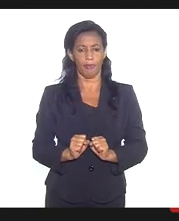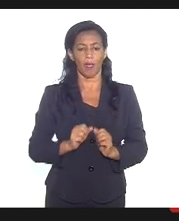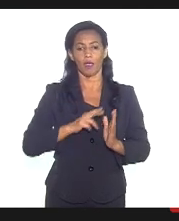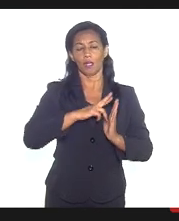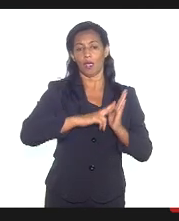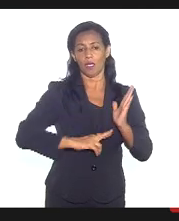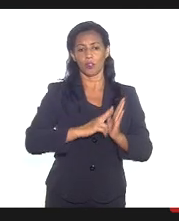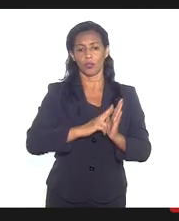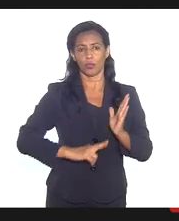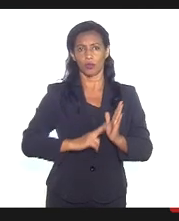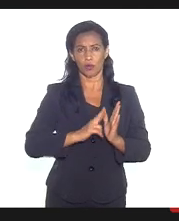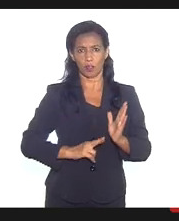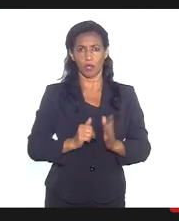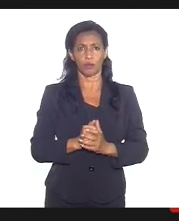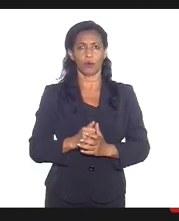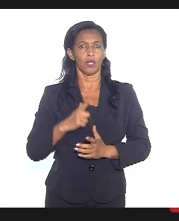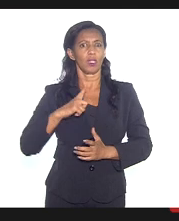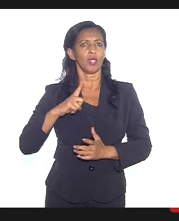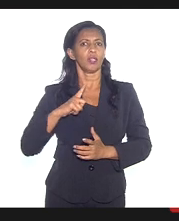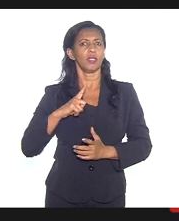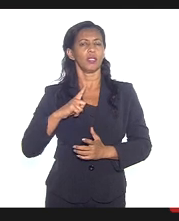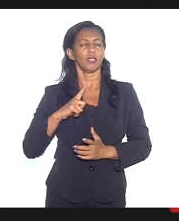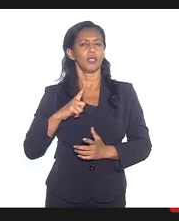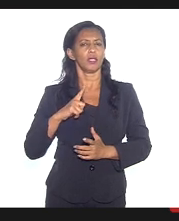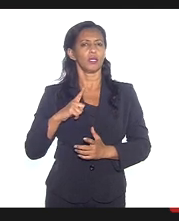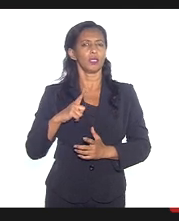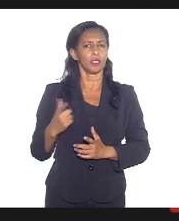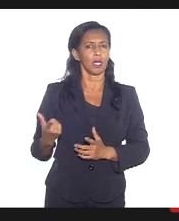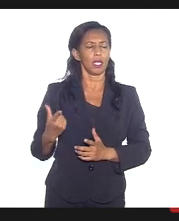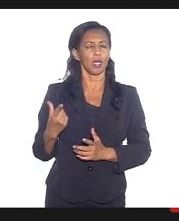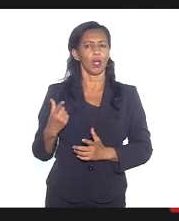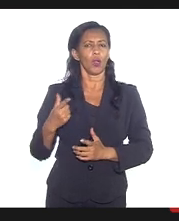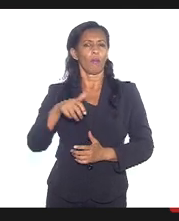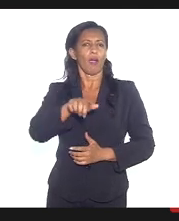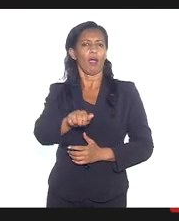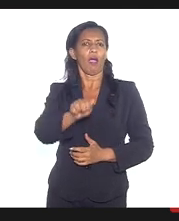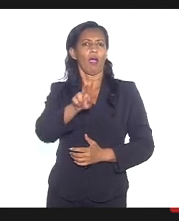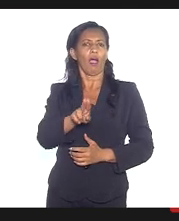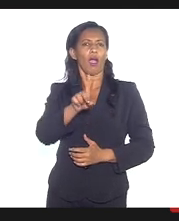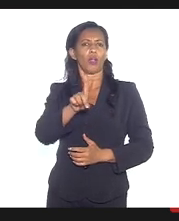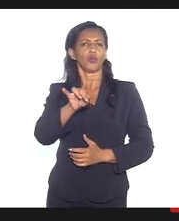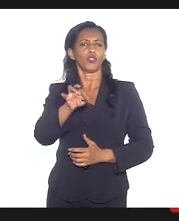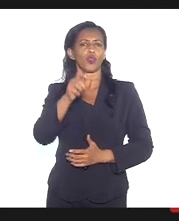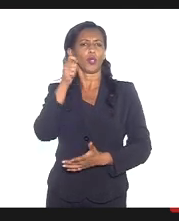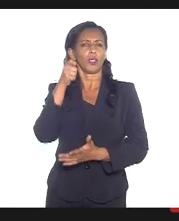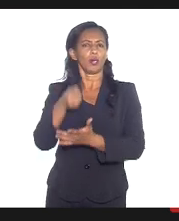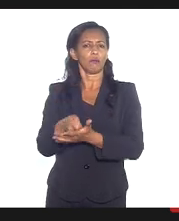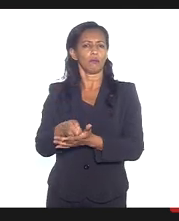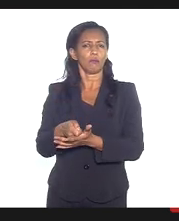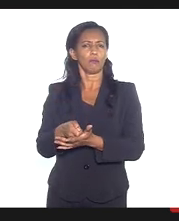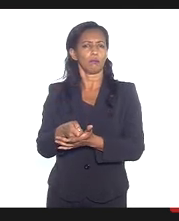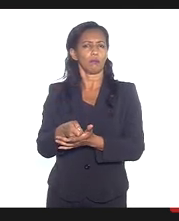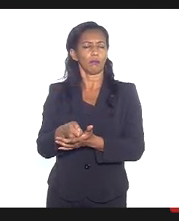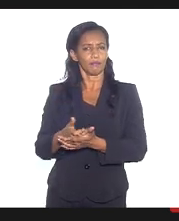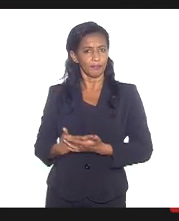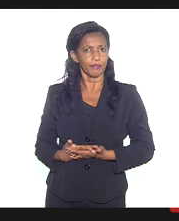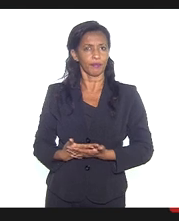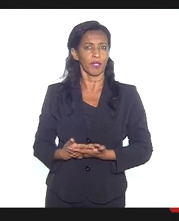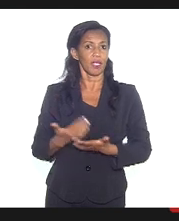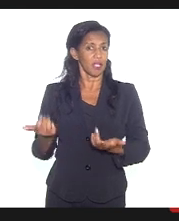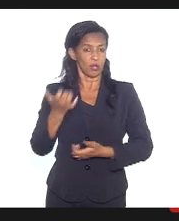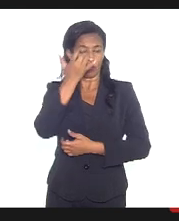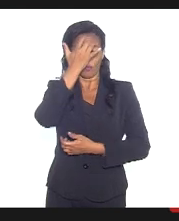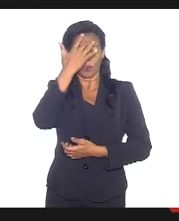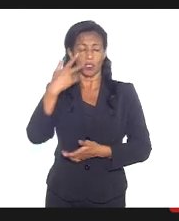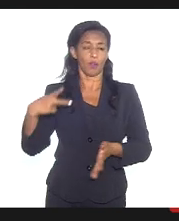resolução, ter uma auditoria mais qualificada e mais pulverizada por campo, né? Isso facilita também até